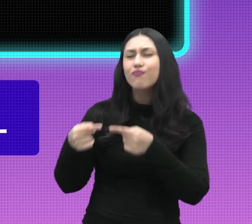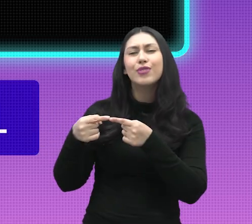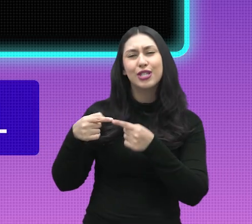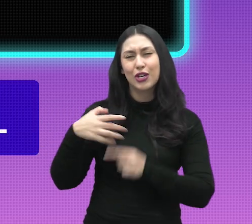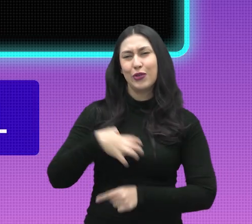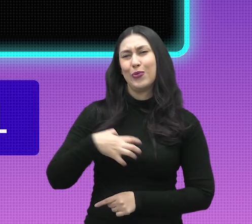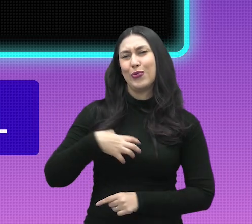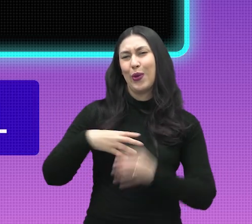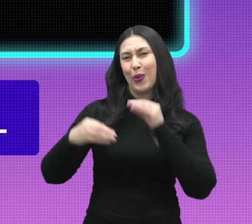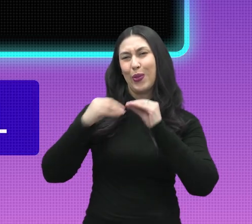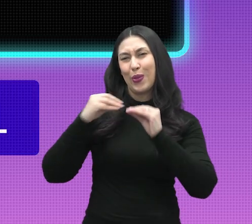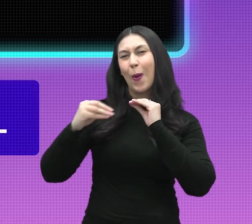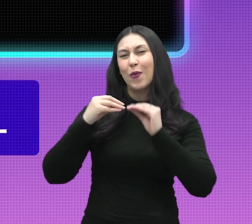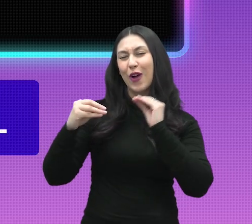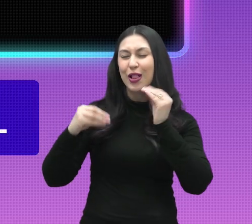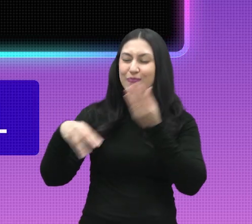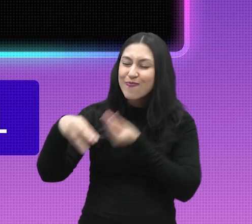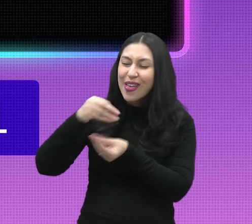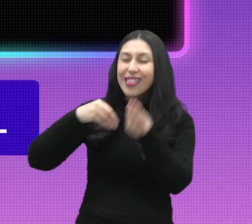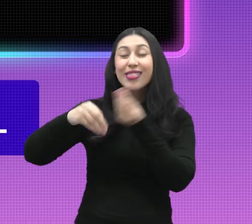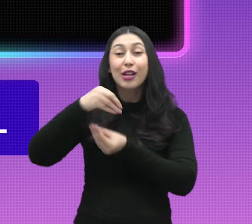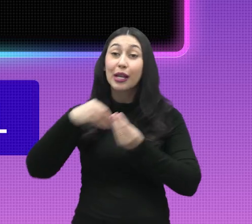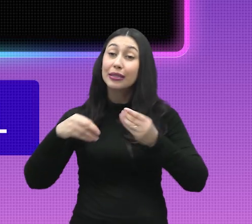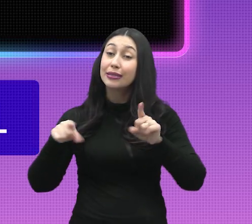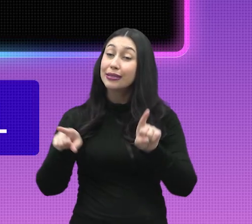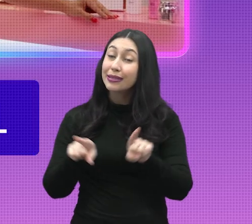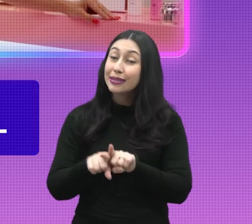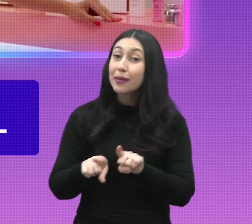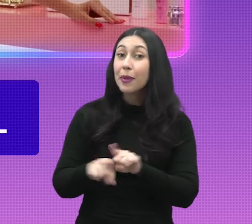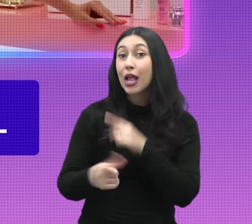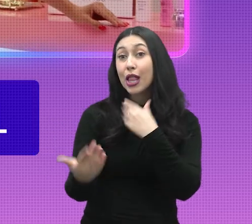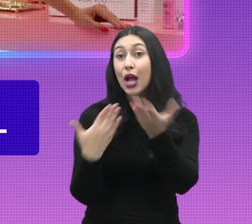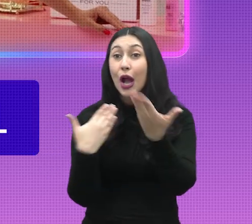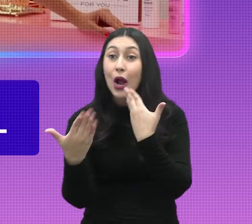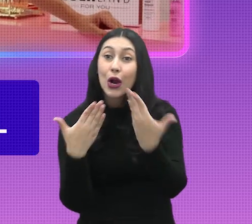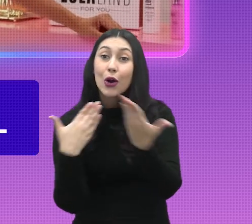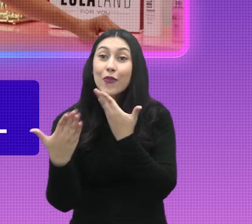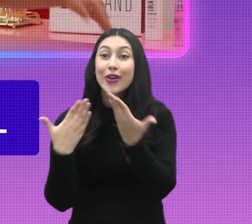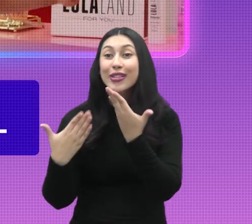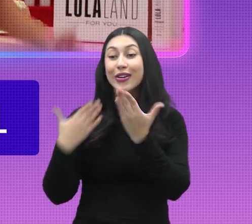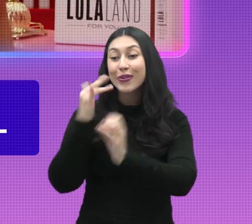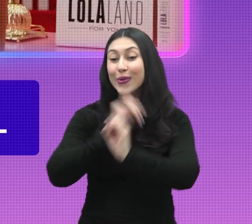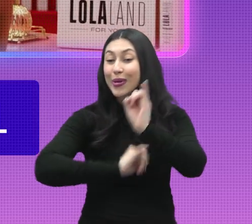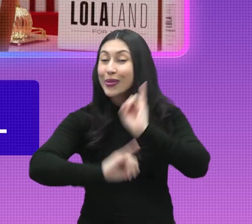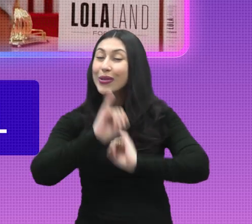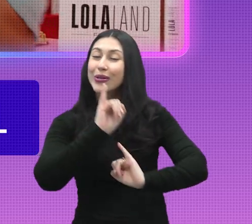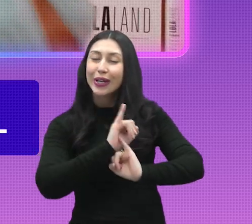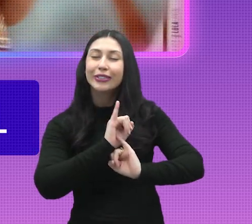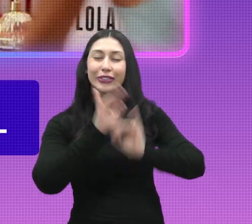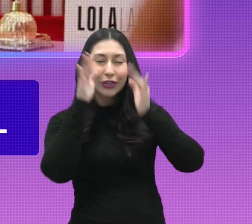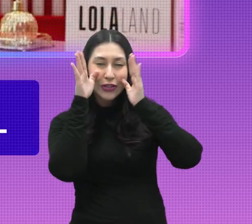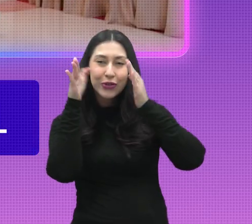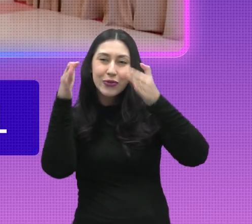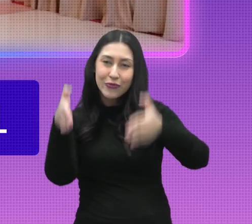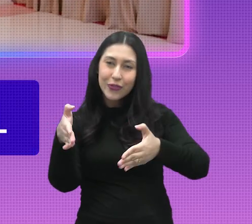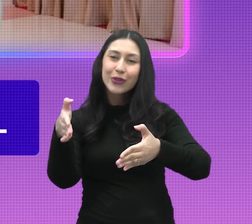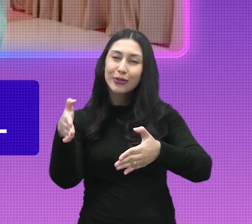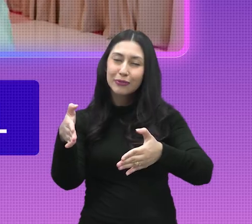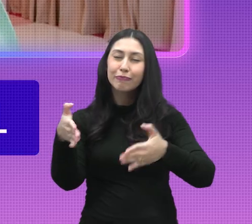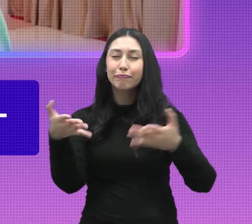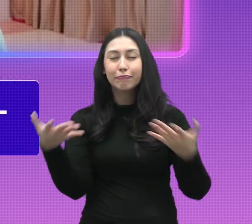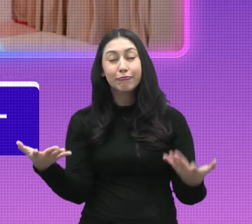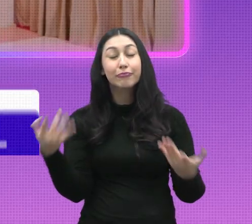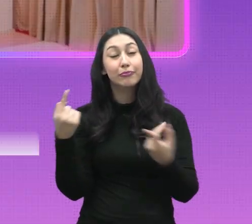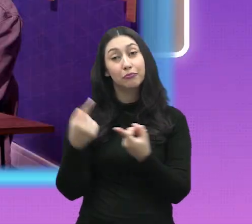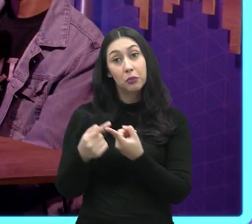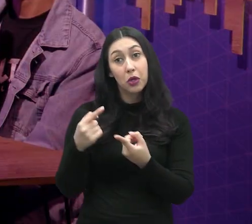tá tudo ali, sabe? E ela dialoga muito com o público da internet, que é para onde que essa novela foi produzida, né?